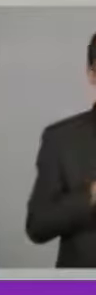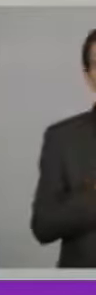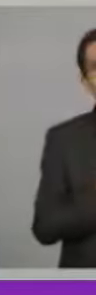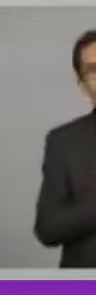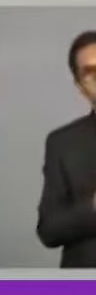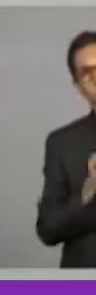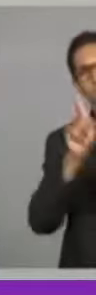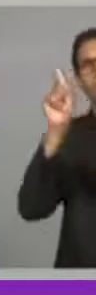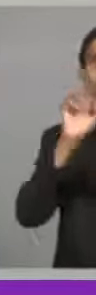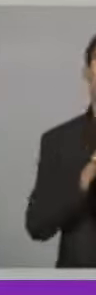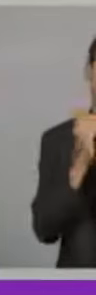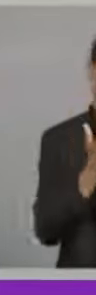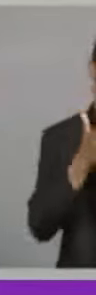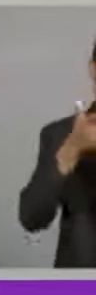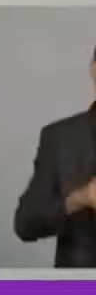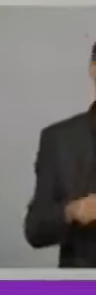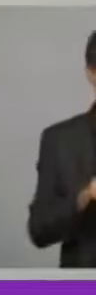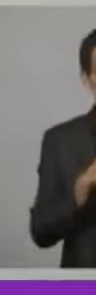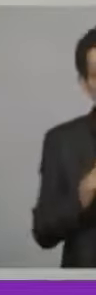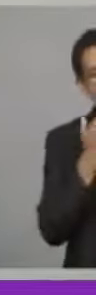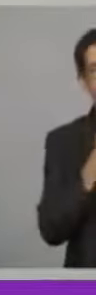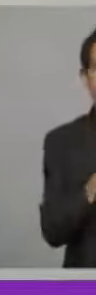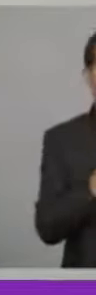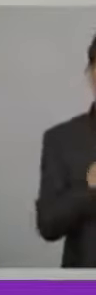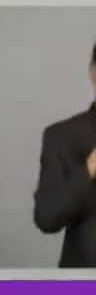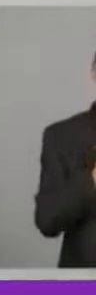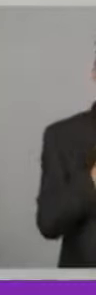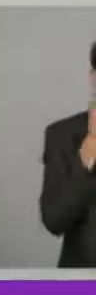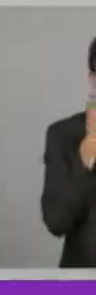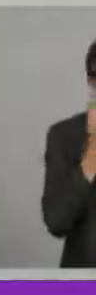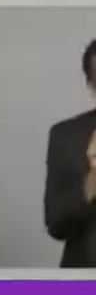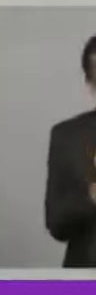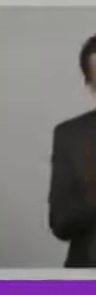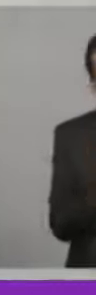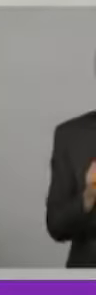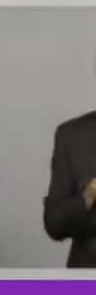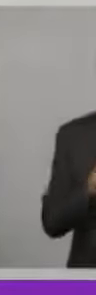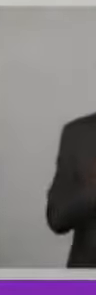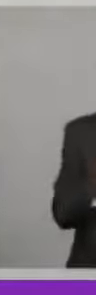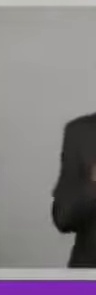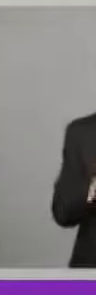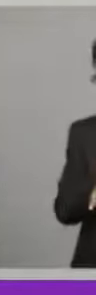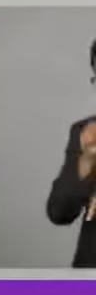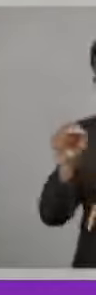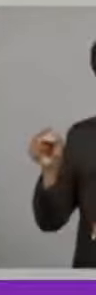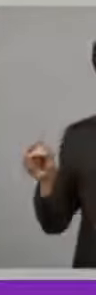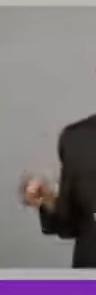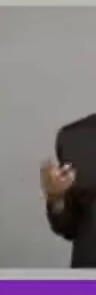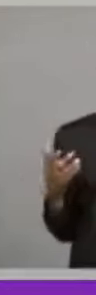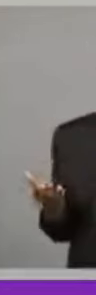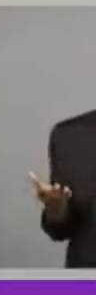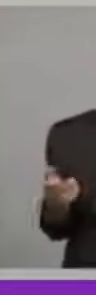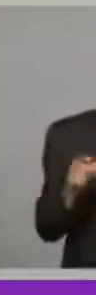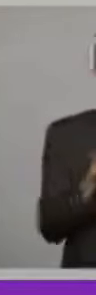da abertura. Então, eu gostaria que a Secretaria Municipal de Educação escutasse um pouco mais os especialistas, né? E também